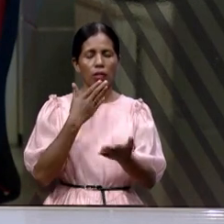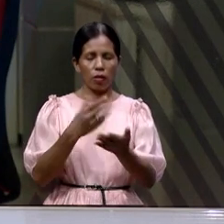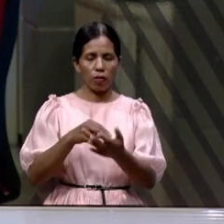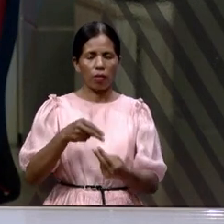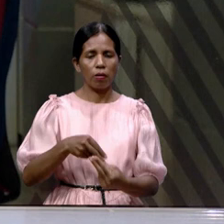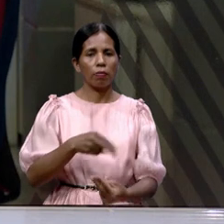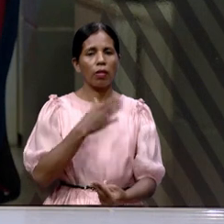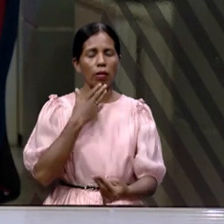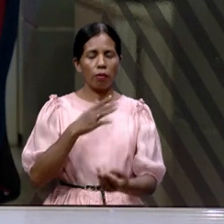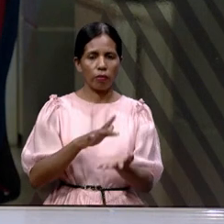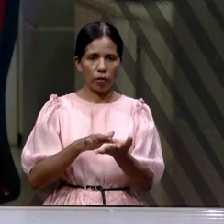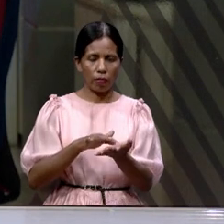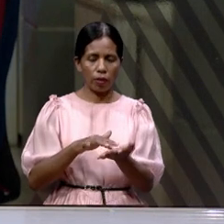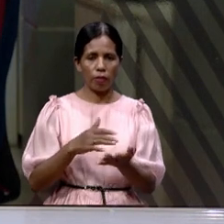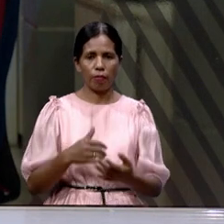nutritivo.